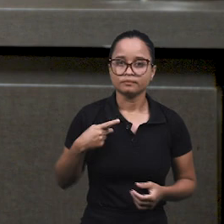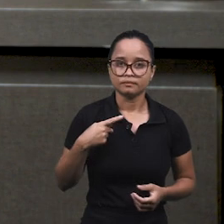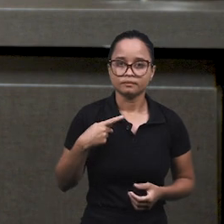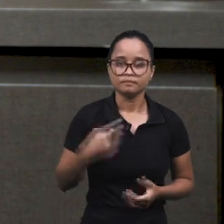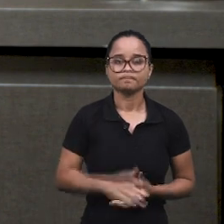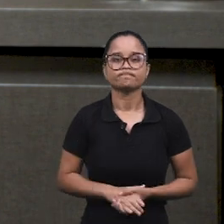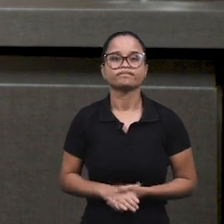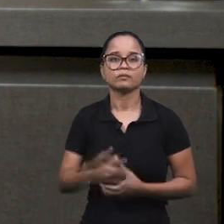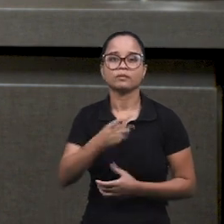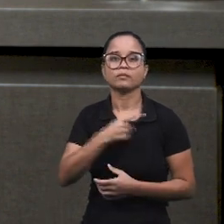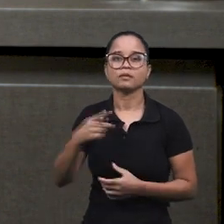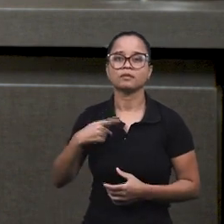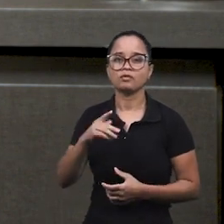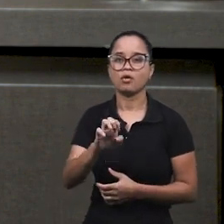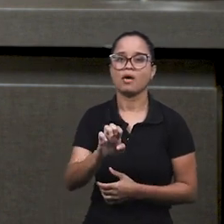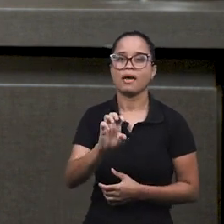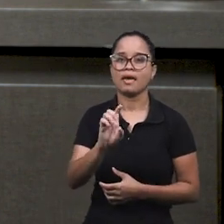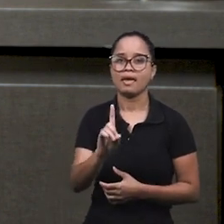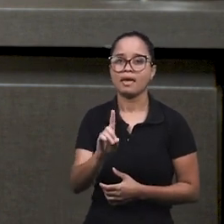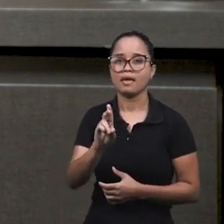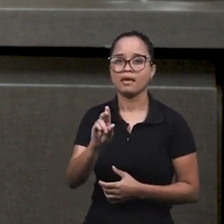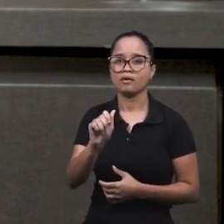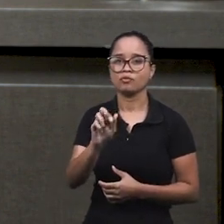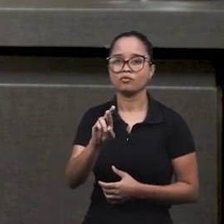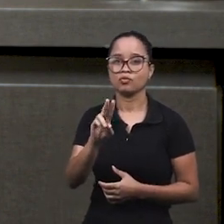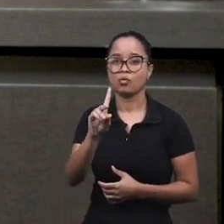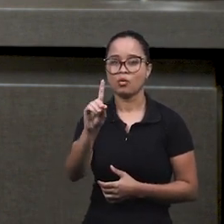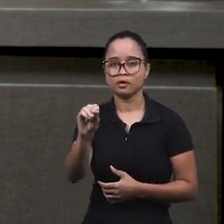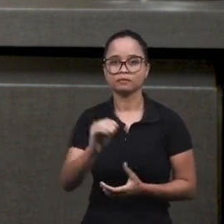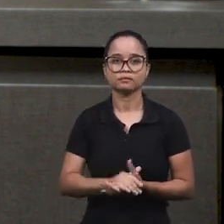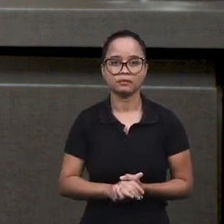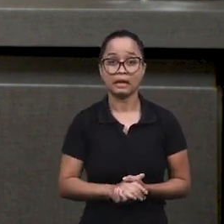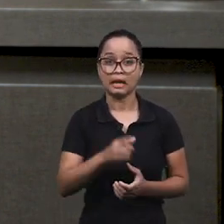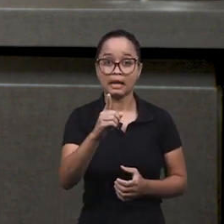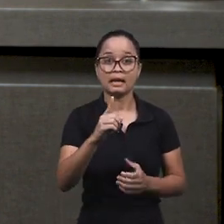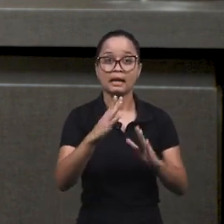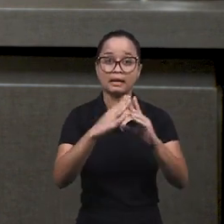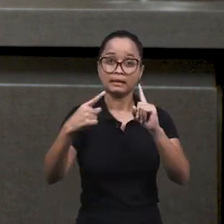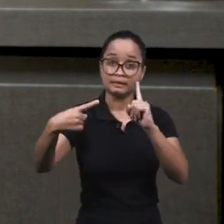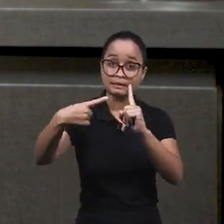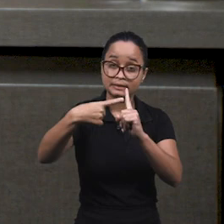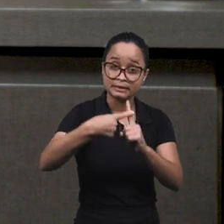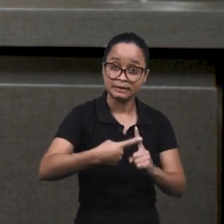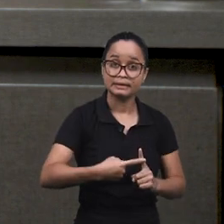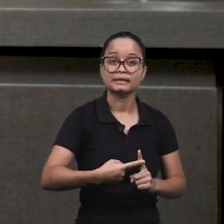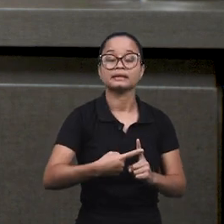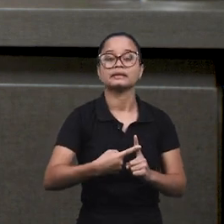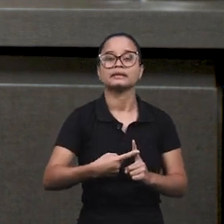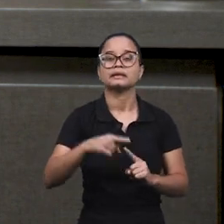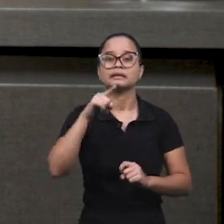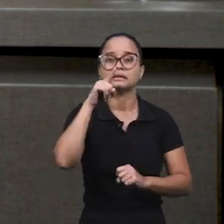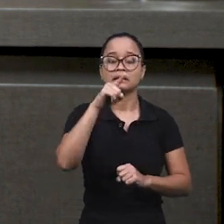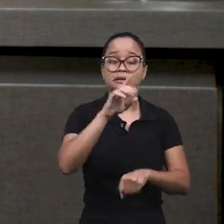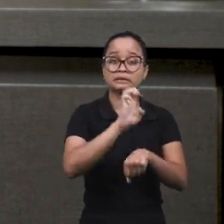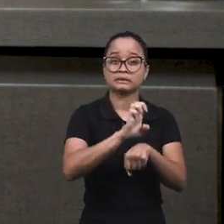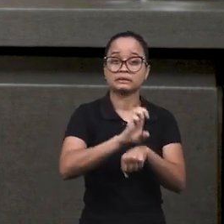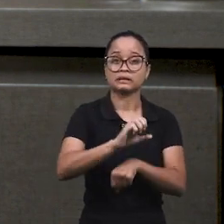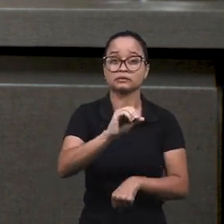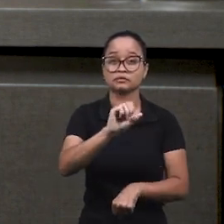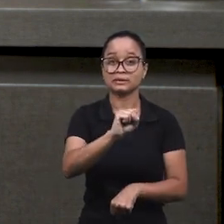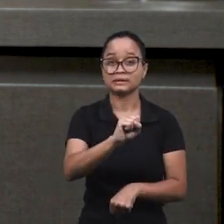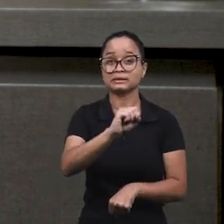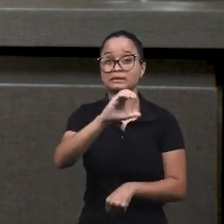Trata-se do nosso companheiro, o pastor Eduardo Martins. Ele é da nossa igreja em Florianópolis, capital do estado de Santa